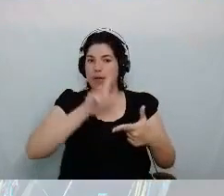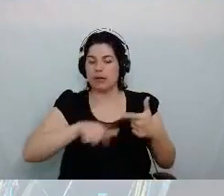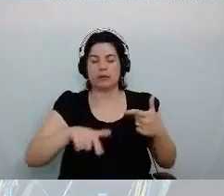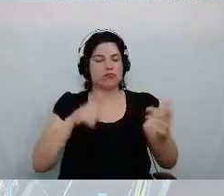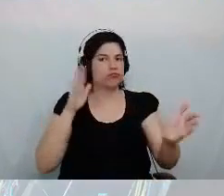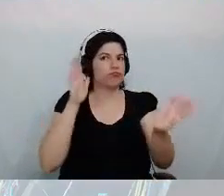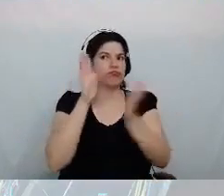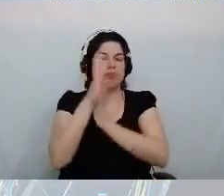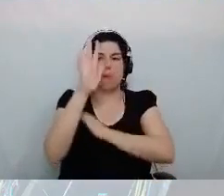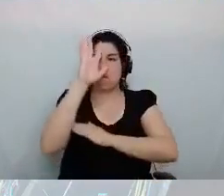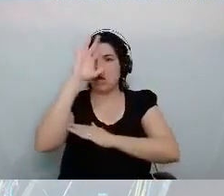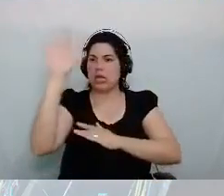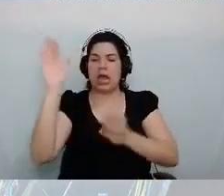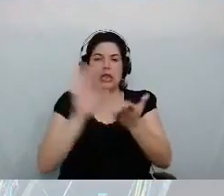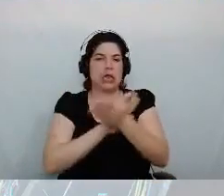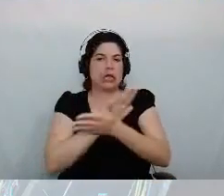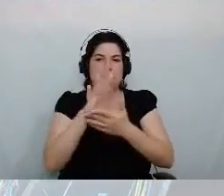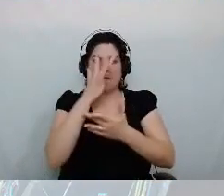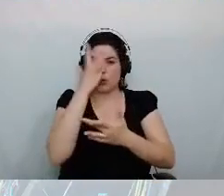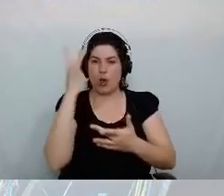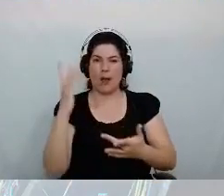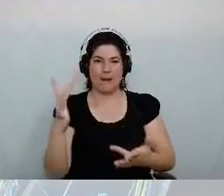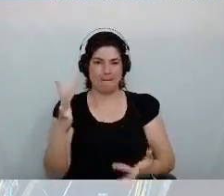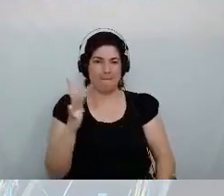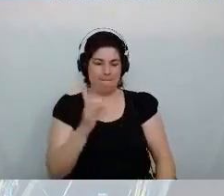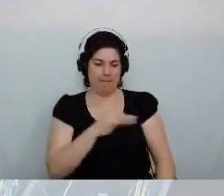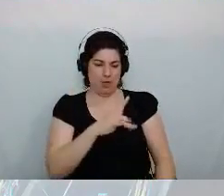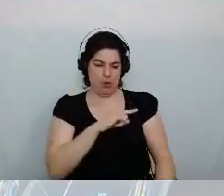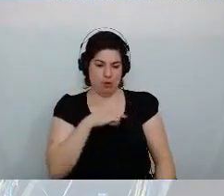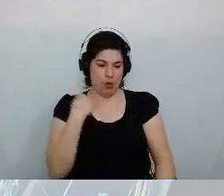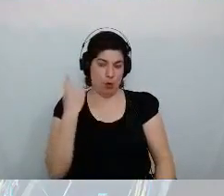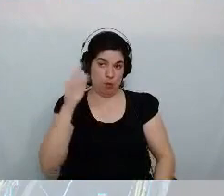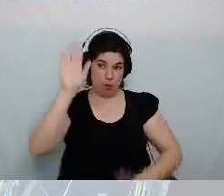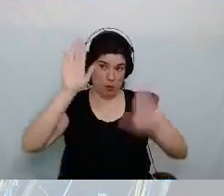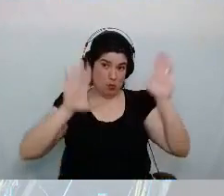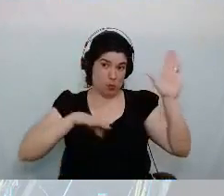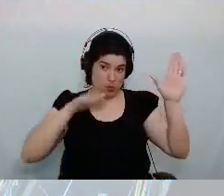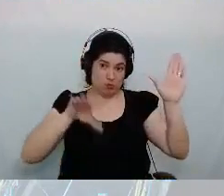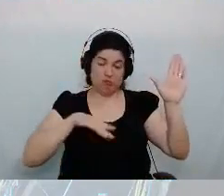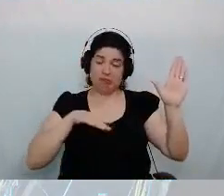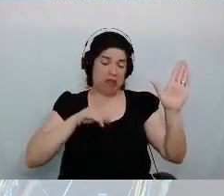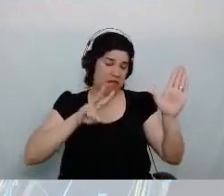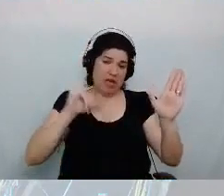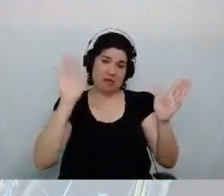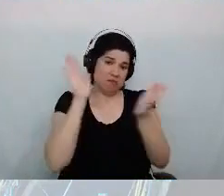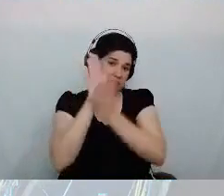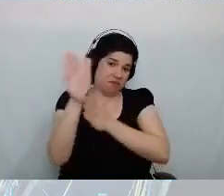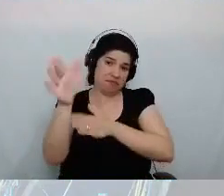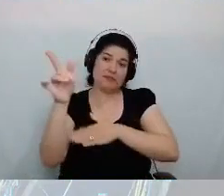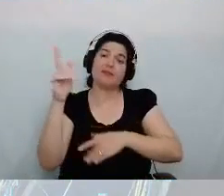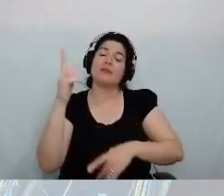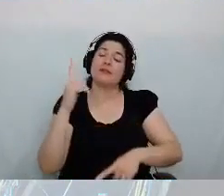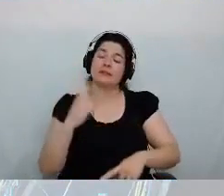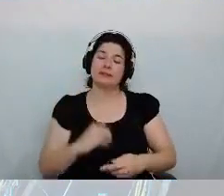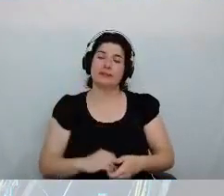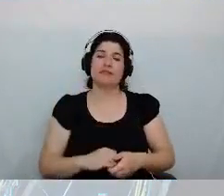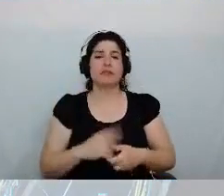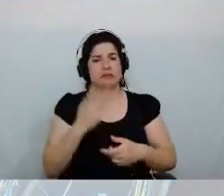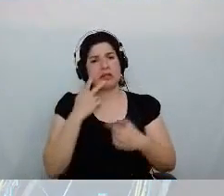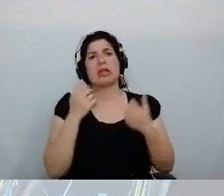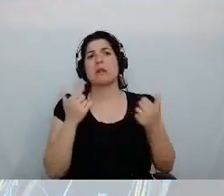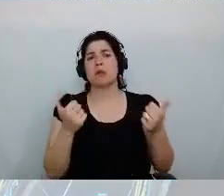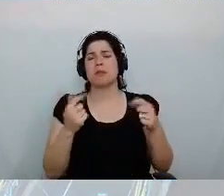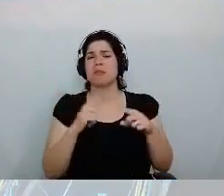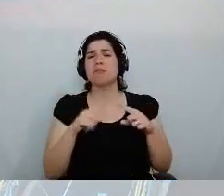pensar. Até a galera que não tem medo da morte, os destemidões aí que levantaram a mão, vão sair correndo nesse rolê. Aí você pode falar, tá bom, mas o que esse maluco